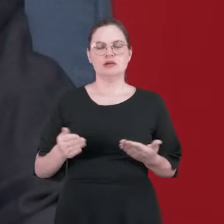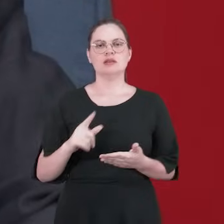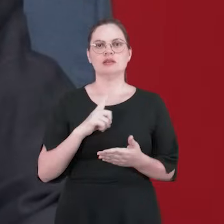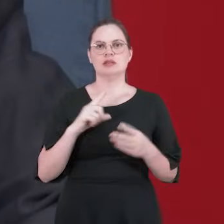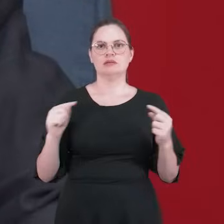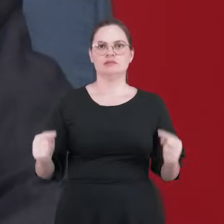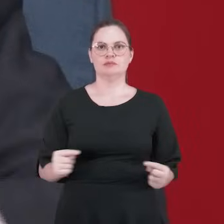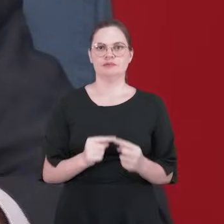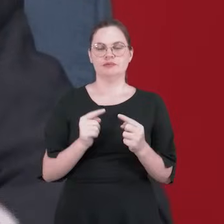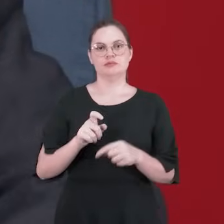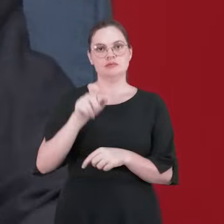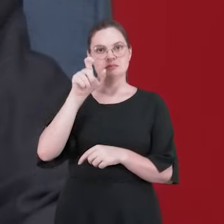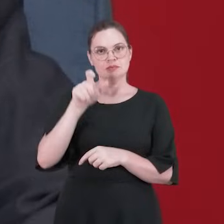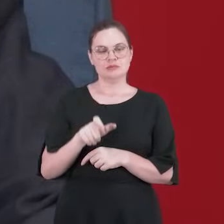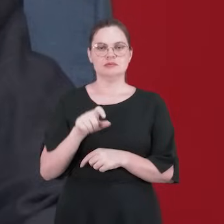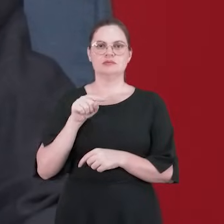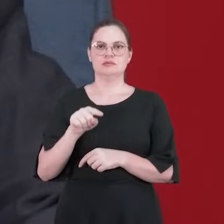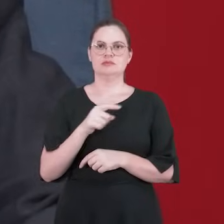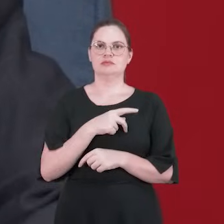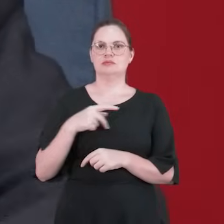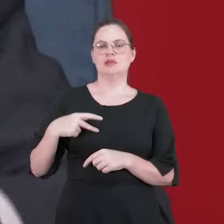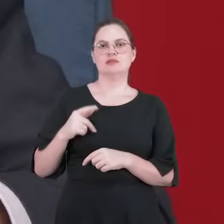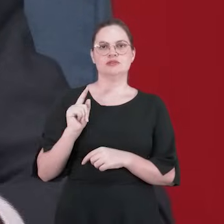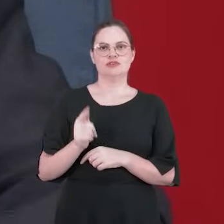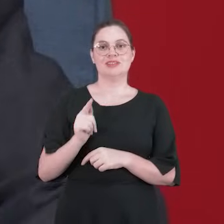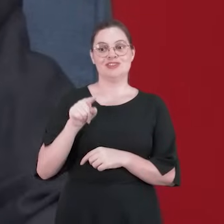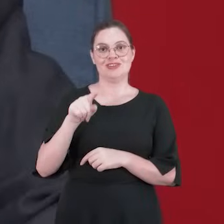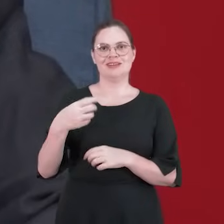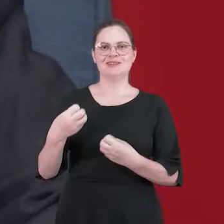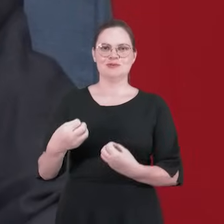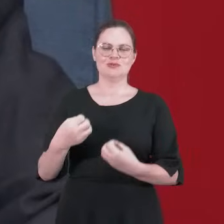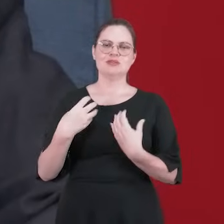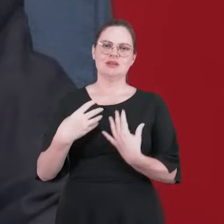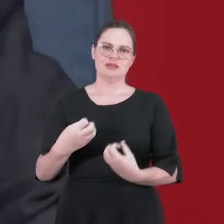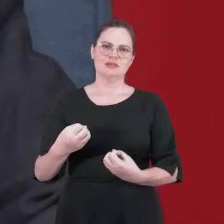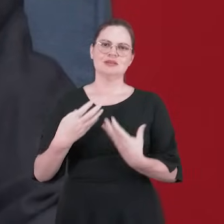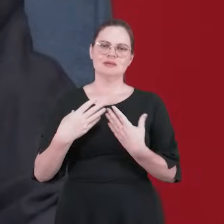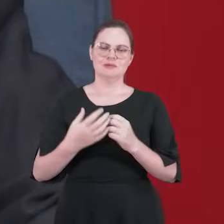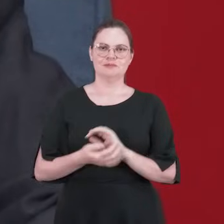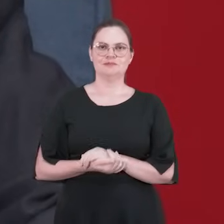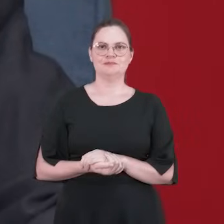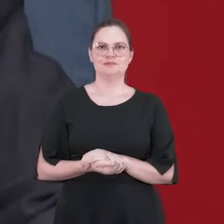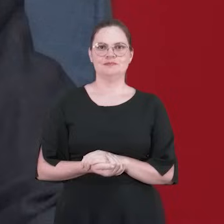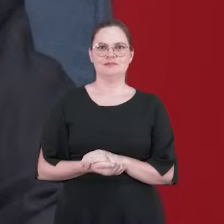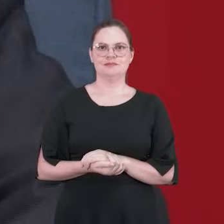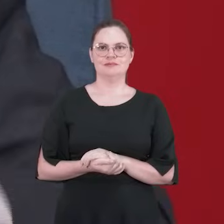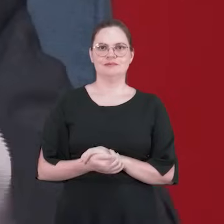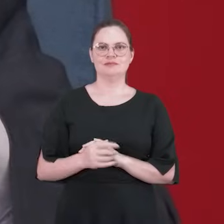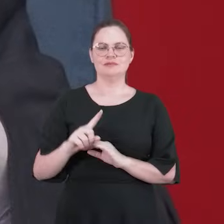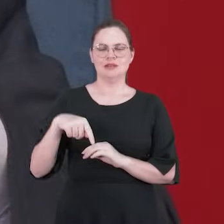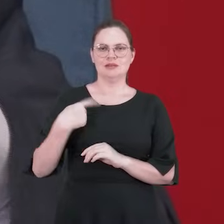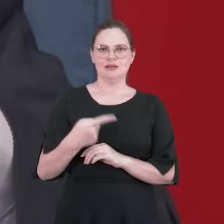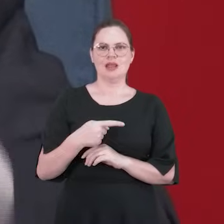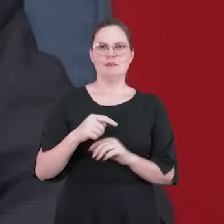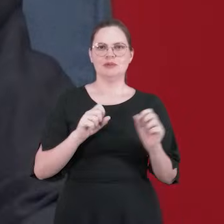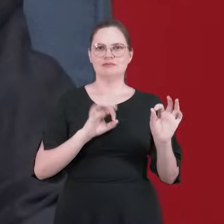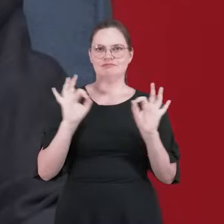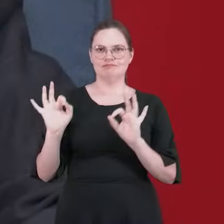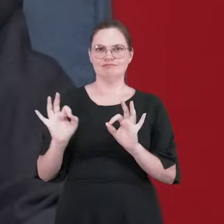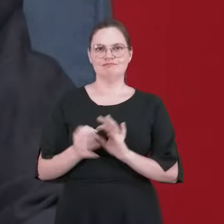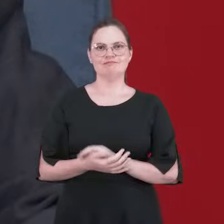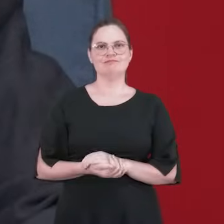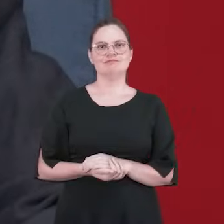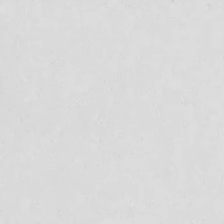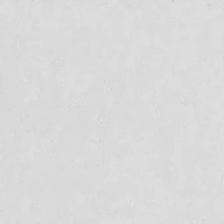têm muito a ver com a participação, com esse legado do pastor Gedeu Tigueiros. Logo depois da